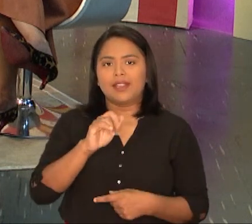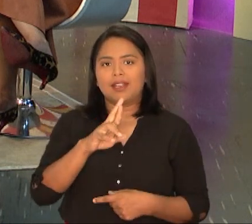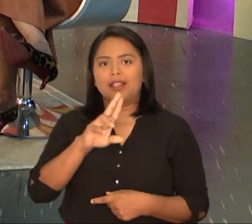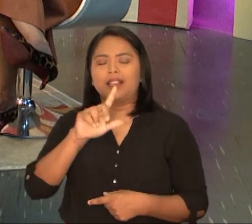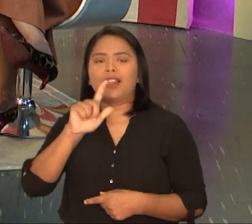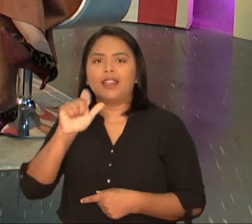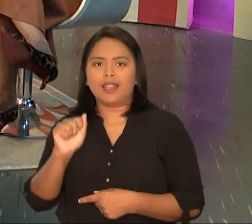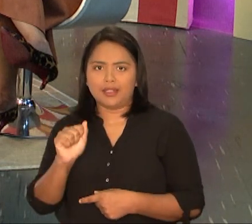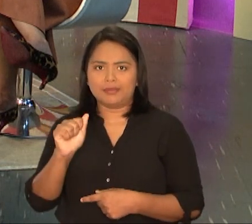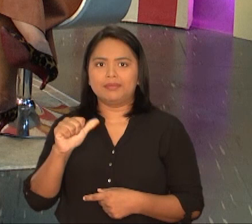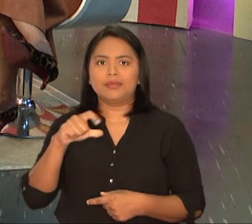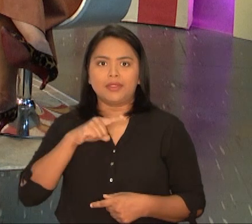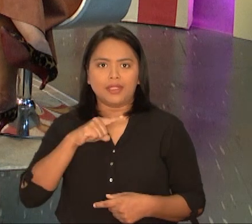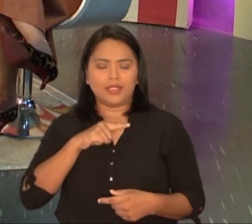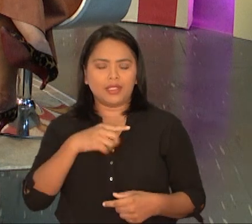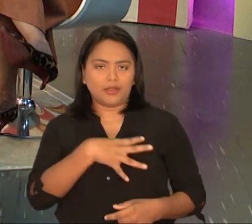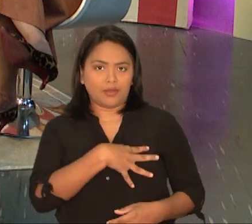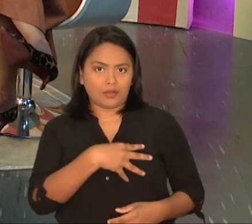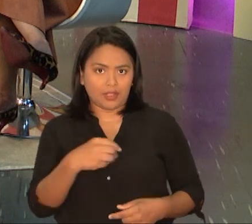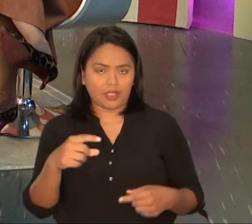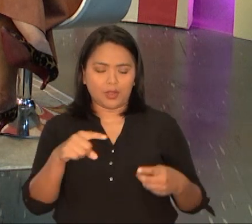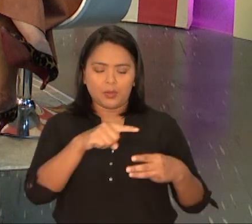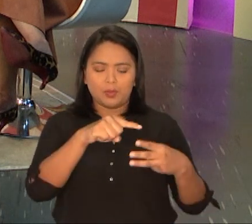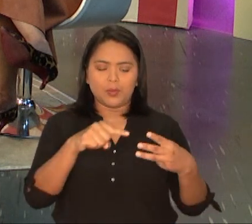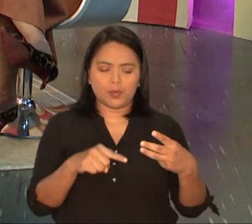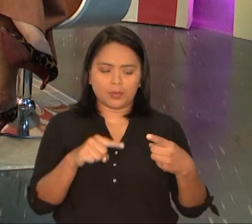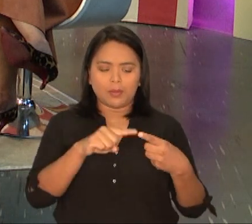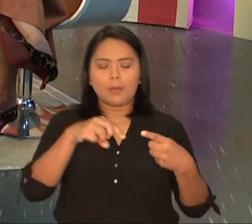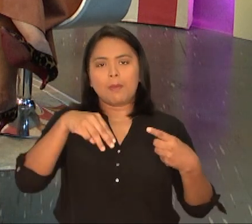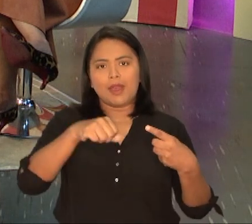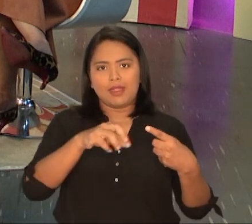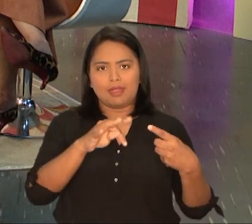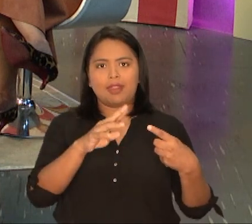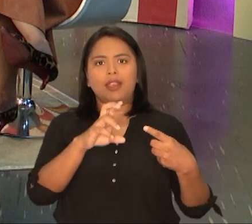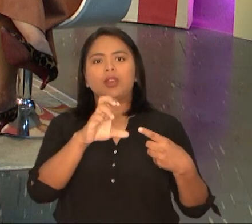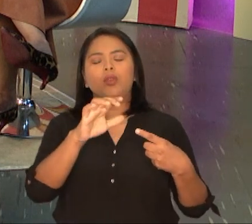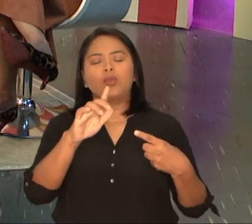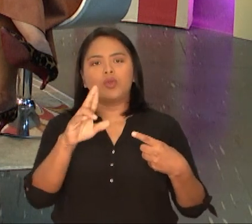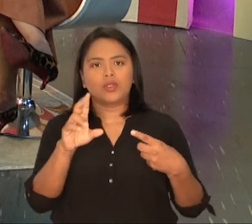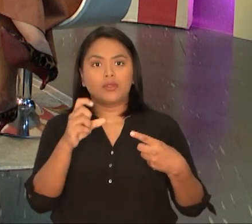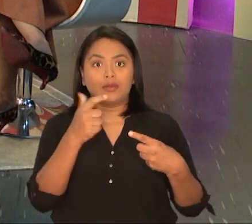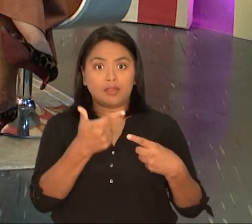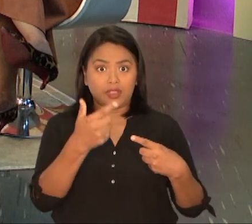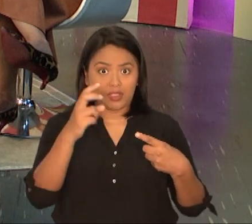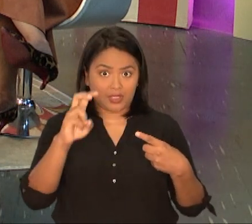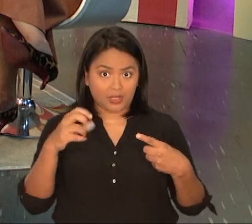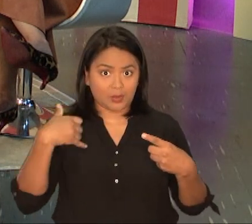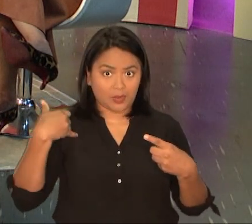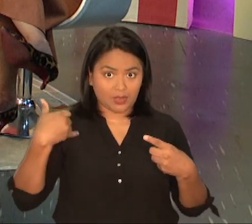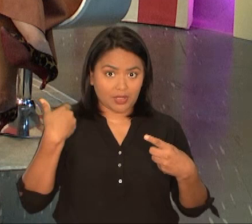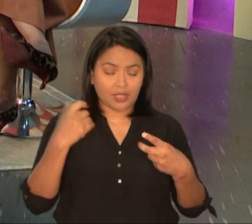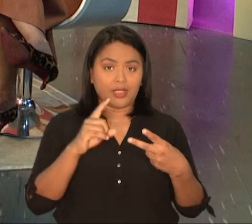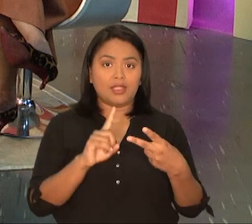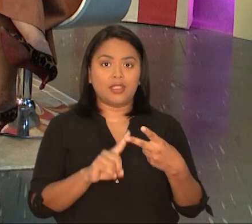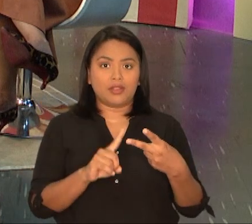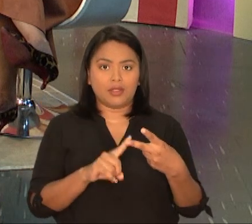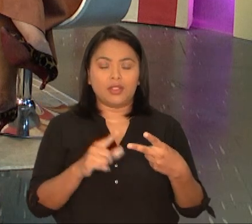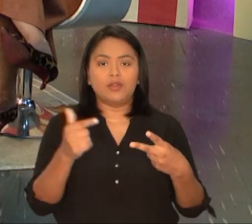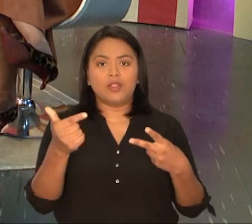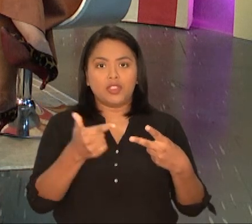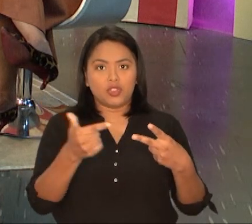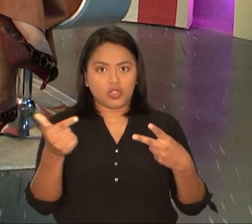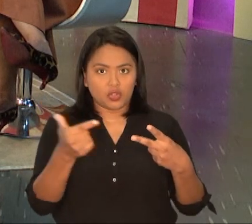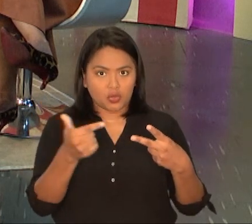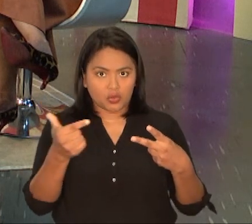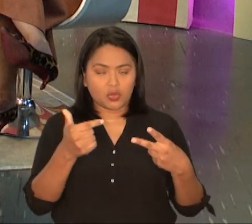de 3 rapazes. O Matheus, de 25 anos, o Vinícius, de 22 anos e o Vito, ou Vitinho, como ele é conhecido, de 20 anos,